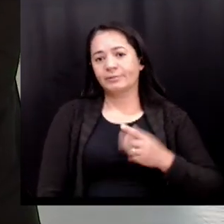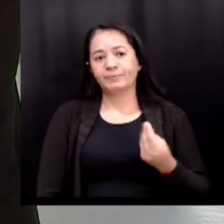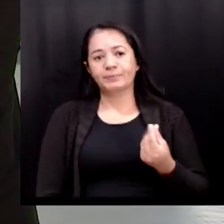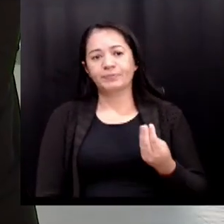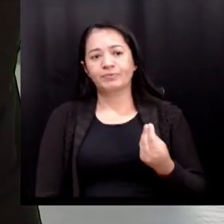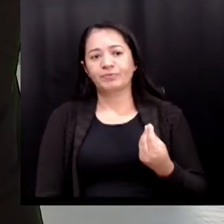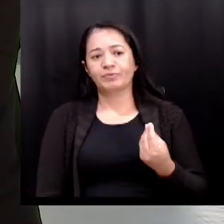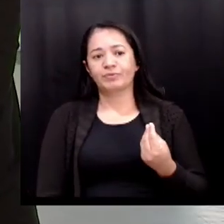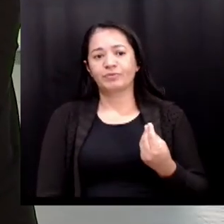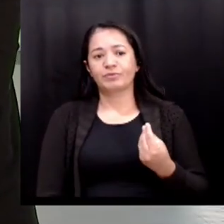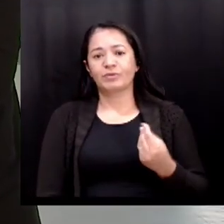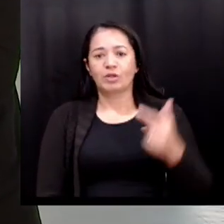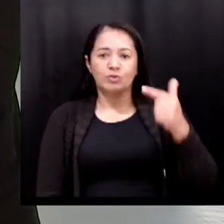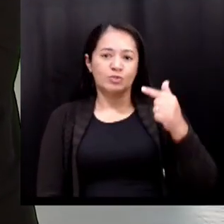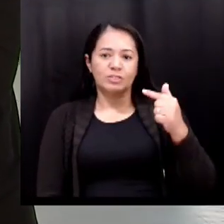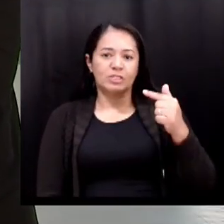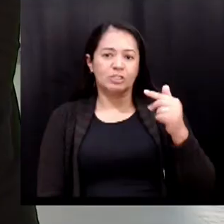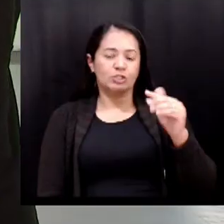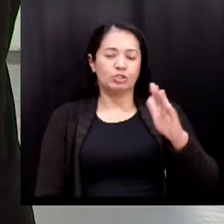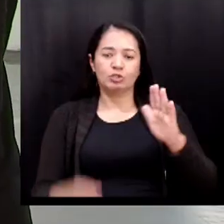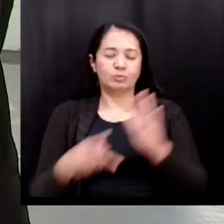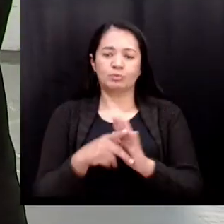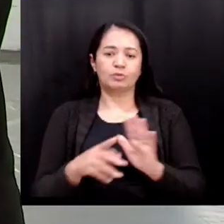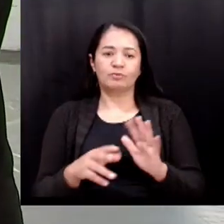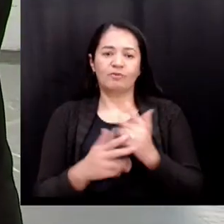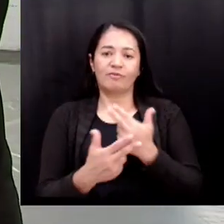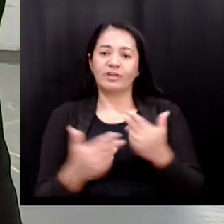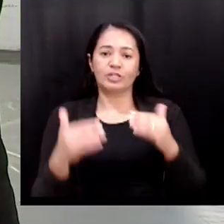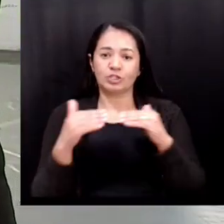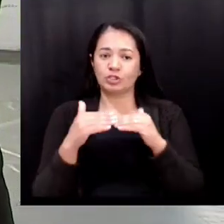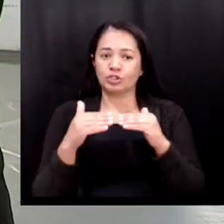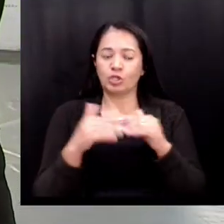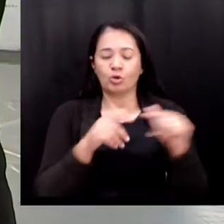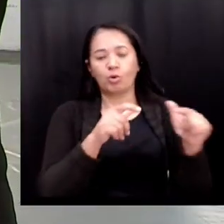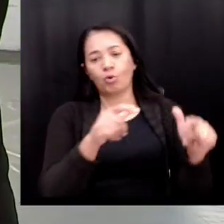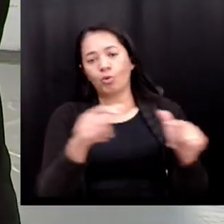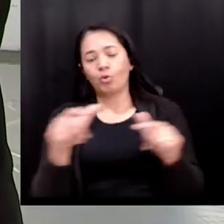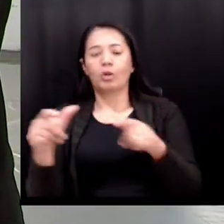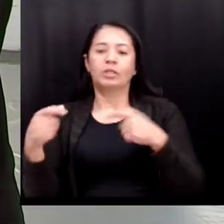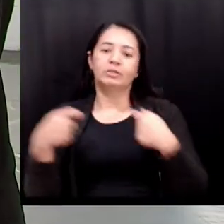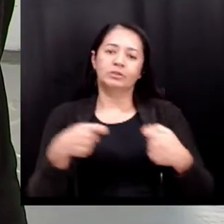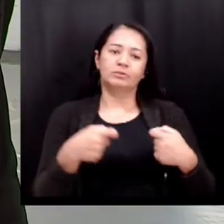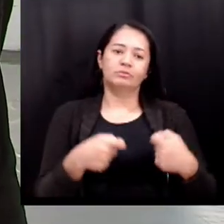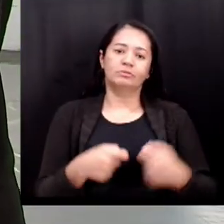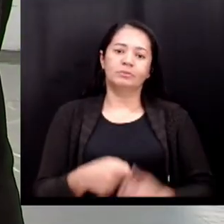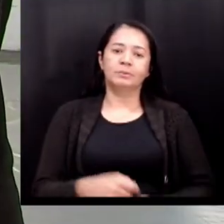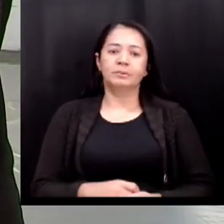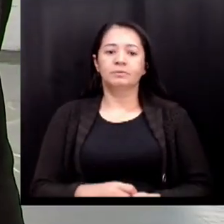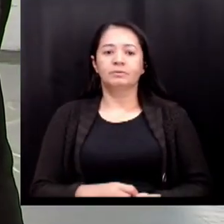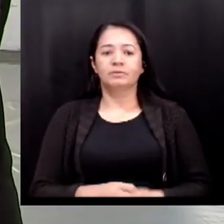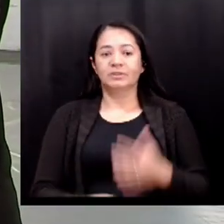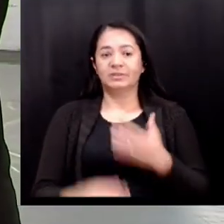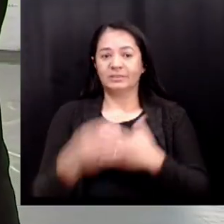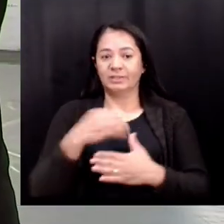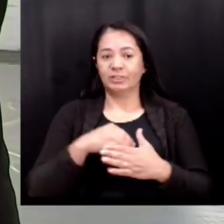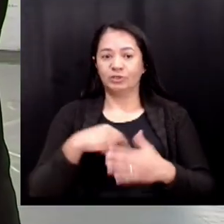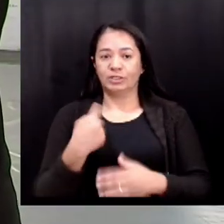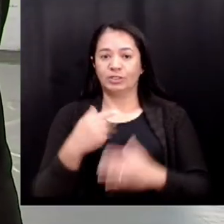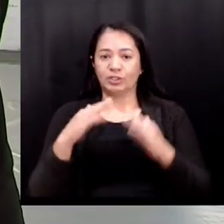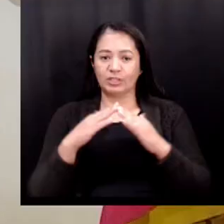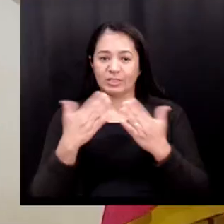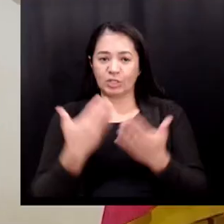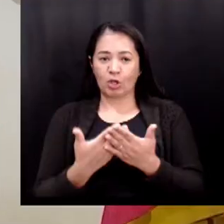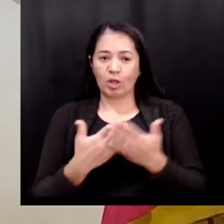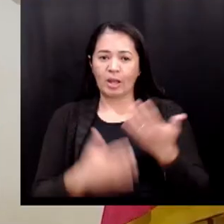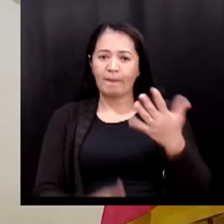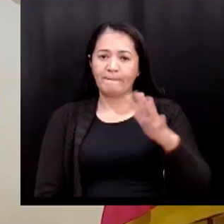set de armas. Isso vai variar de acordo com o terreno, da necessidade e afins. Dentro da nossa escola, nós temos aproximadamente